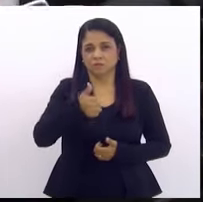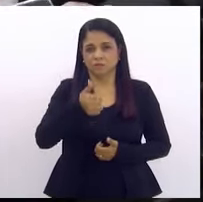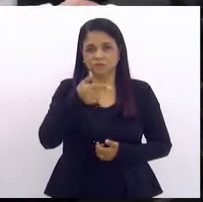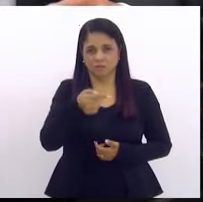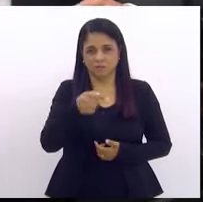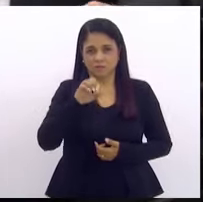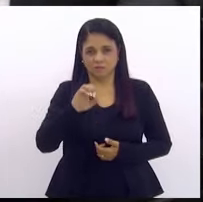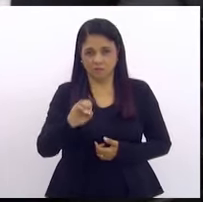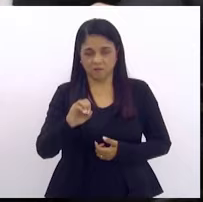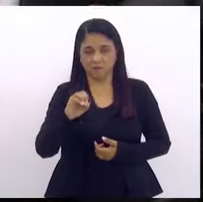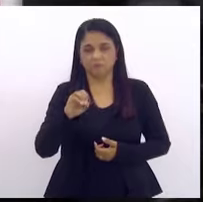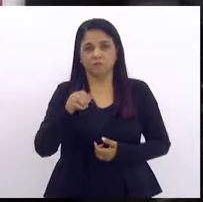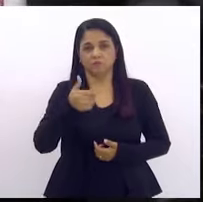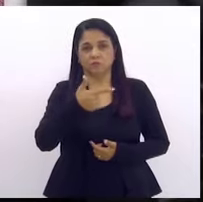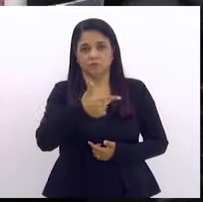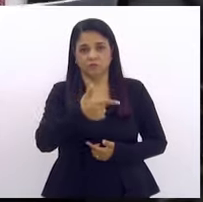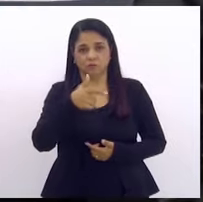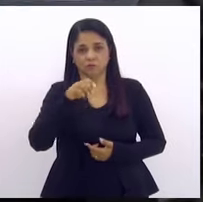170 de 15.